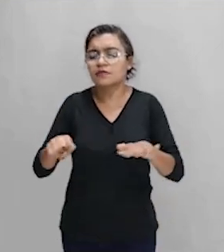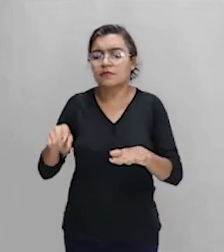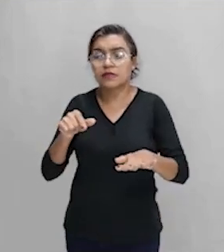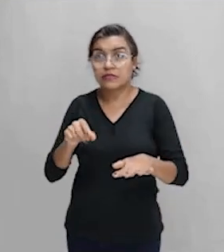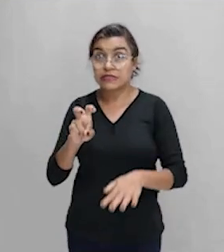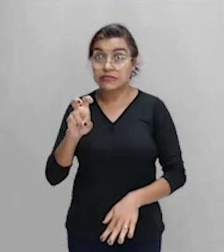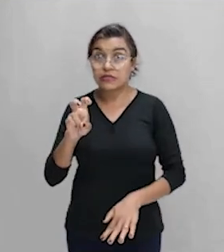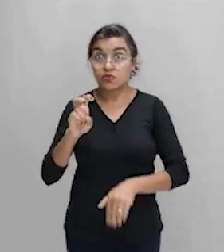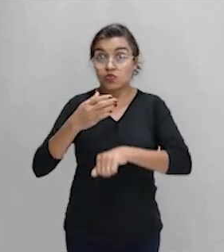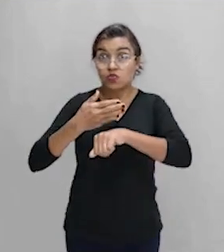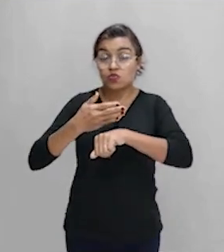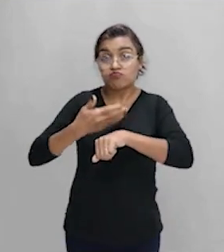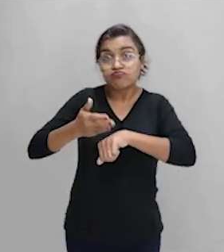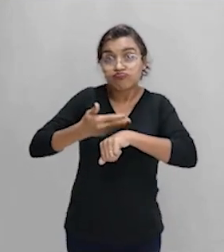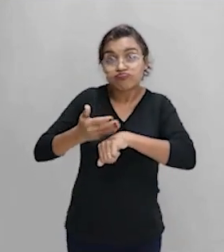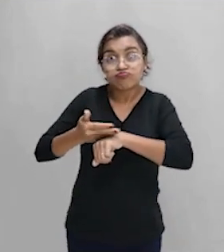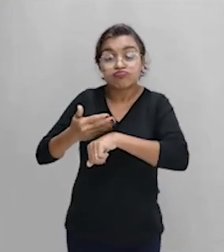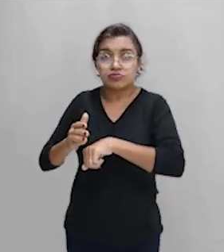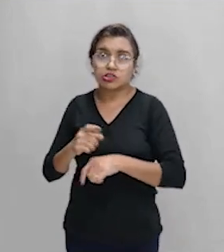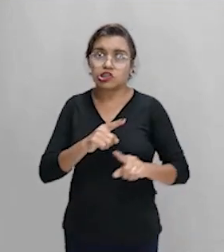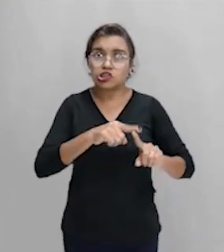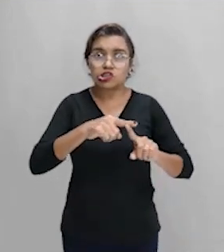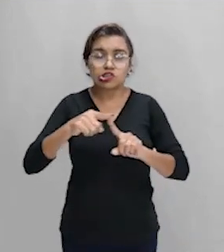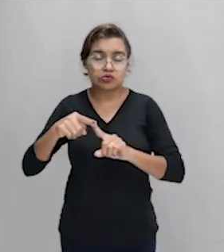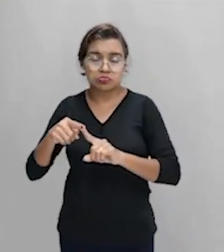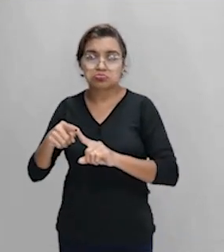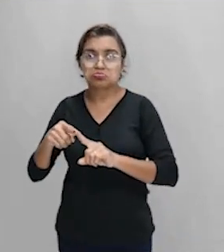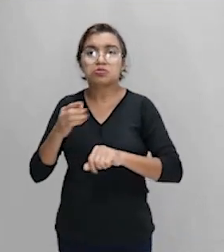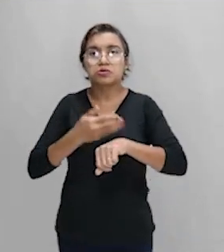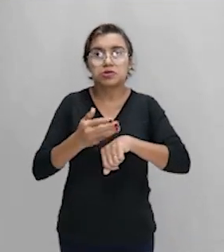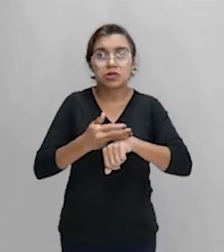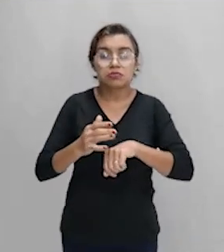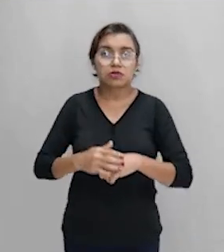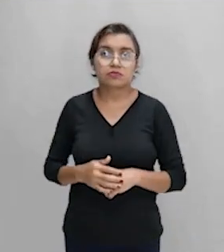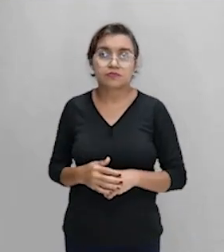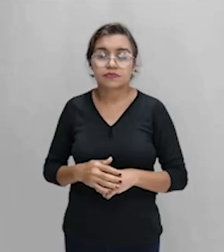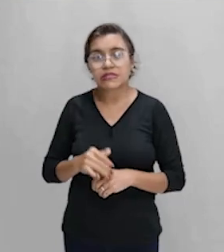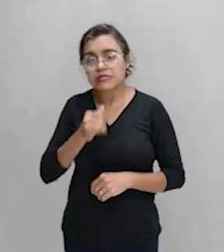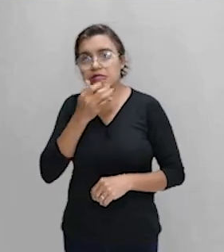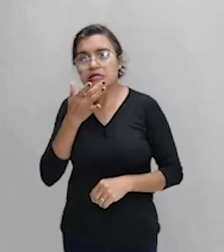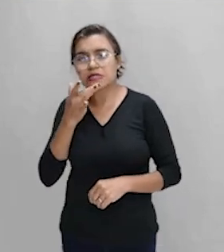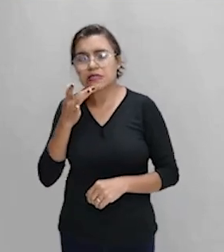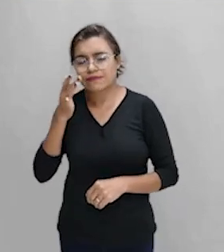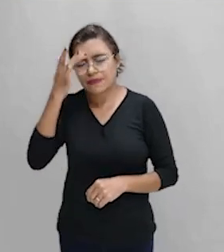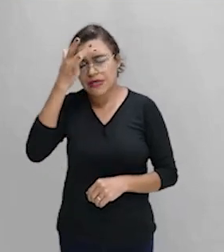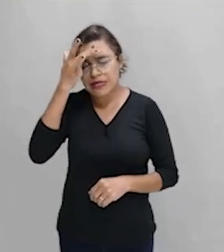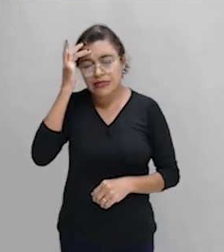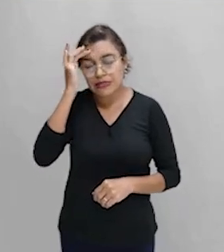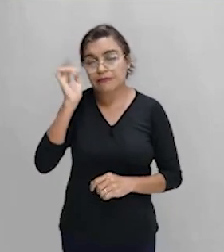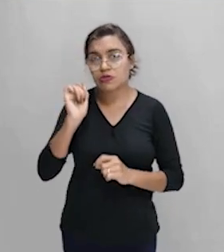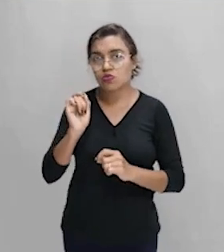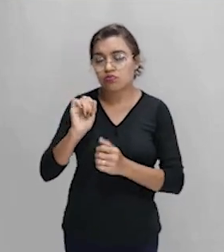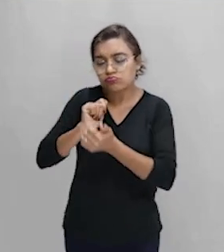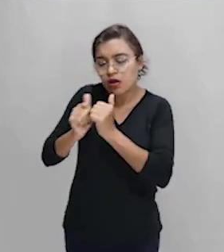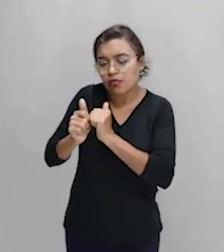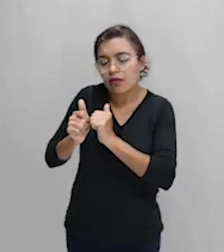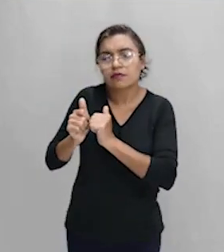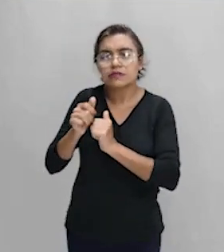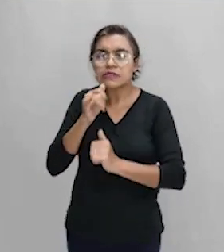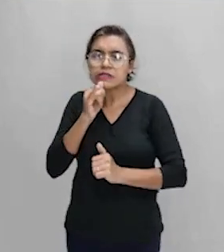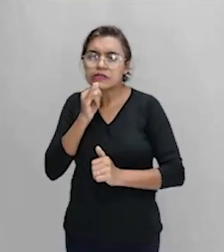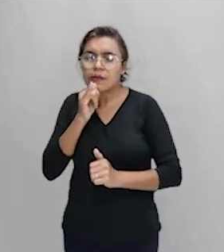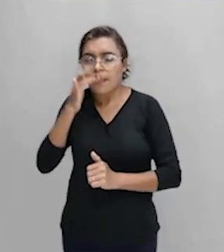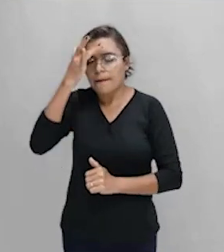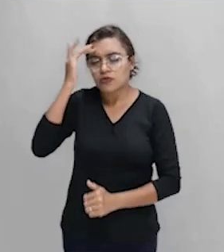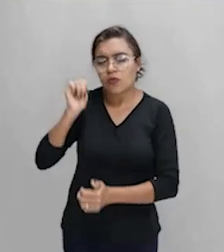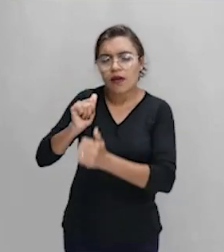treinamento. Então, aquilo ali é a parte menor, é a sessão do treinamento. É o atleta cumprir o que foi proposto, o que está escrito,